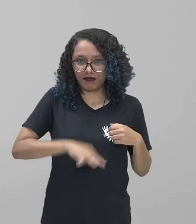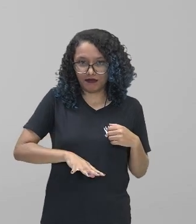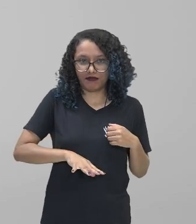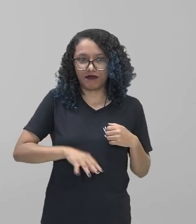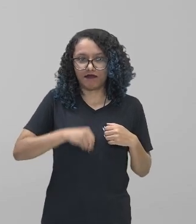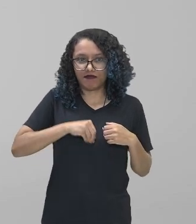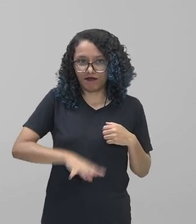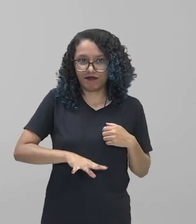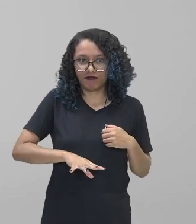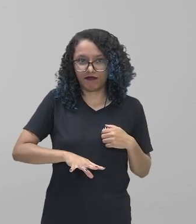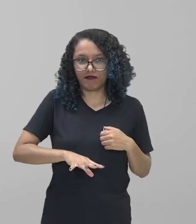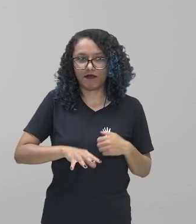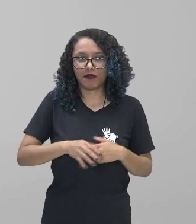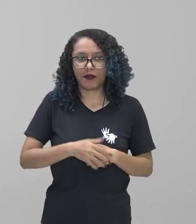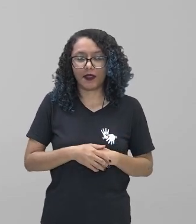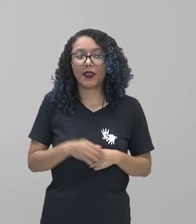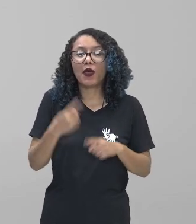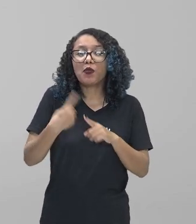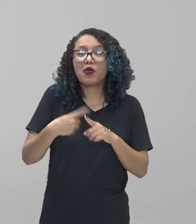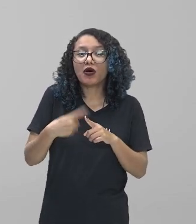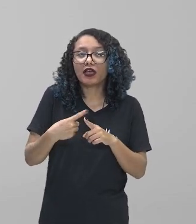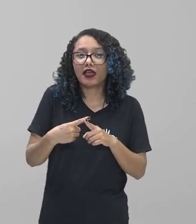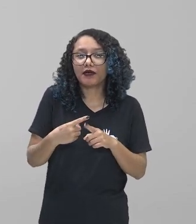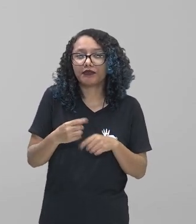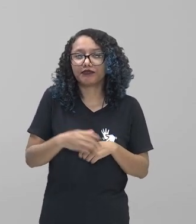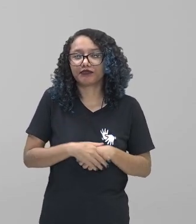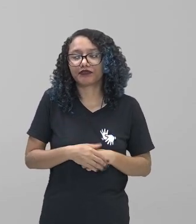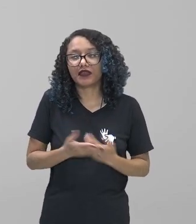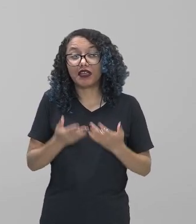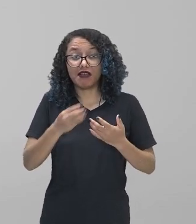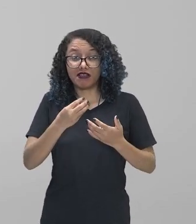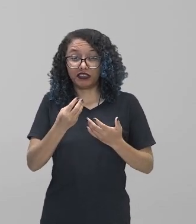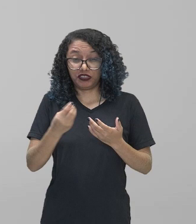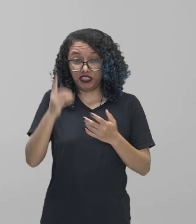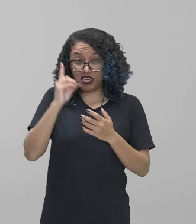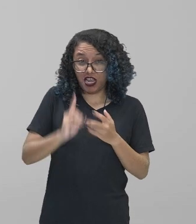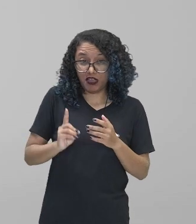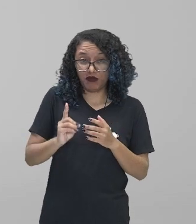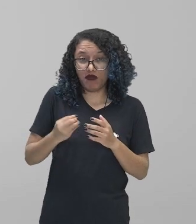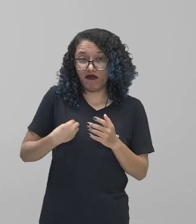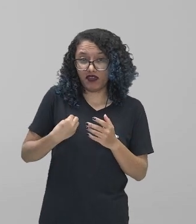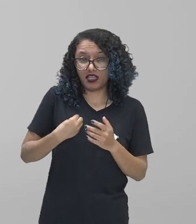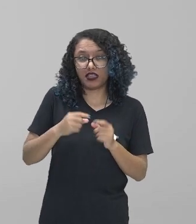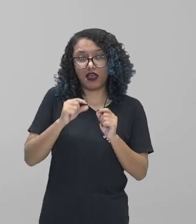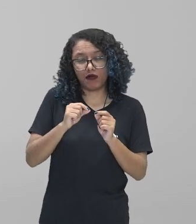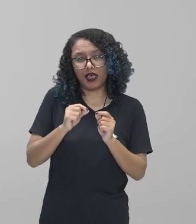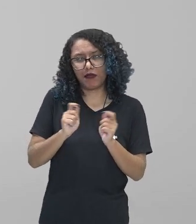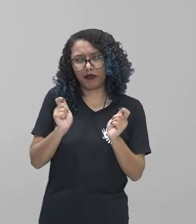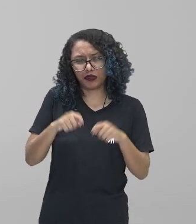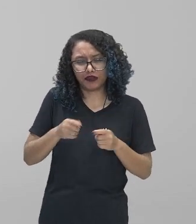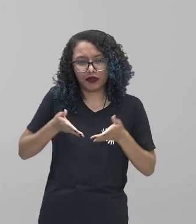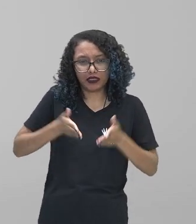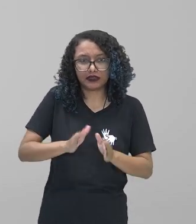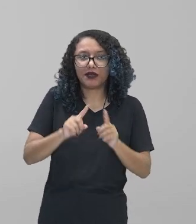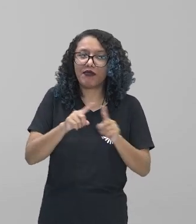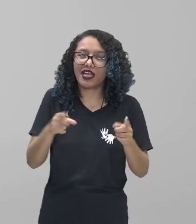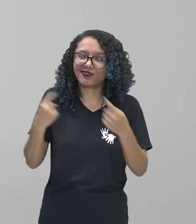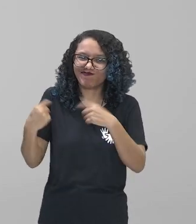direito à vida é ter o direito de nascer. Mas é polêmico. É uma questão polêmica,